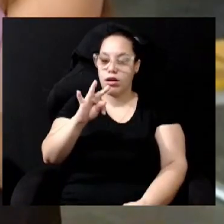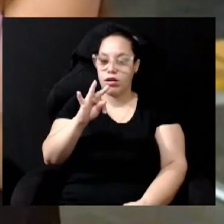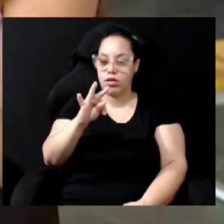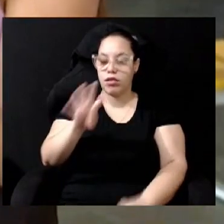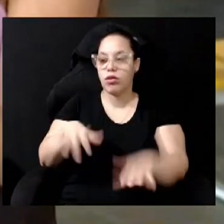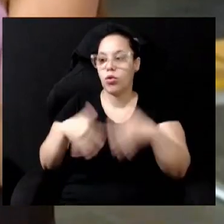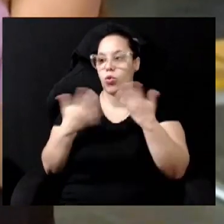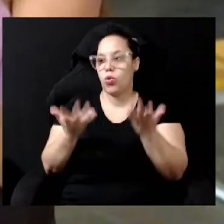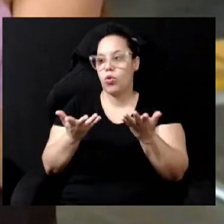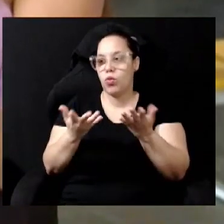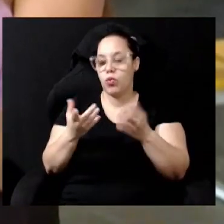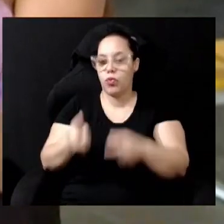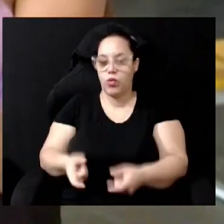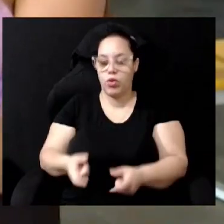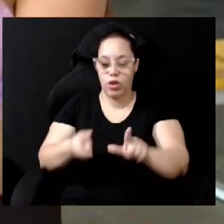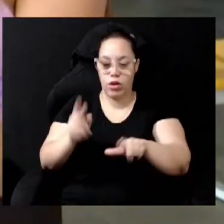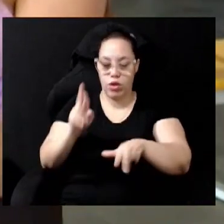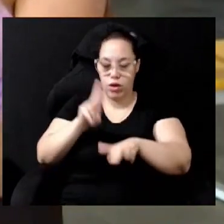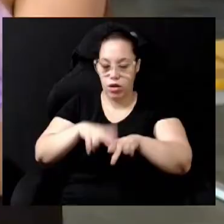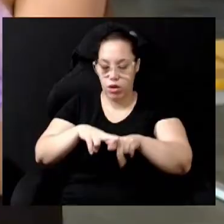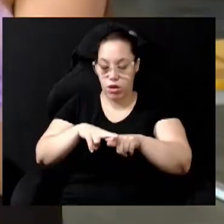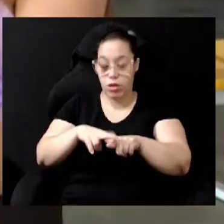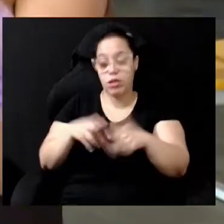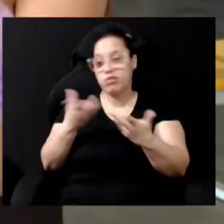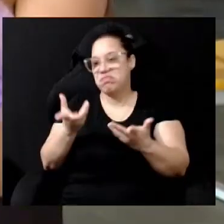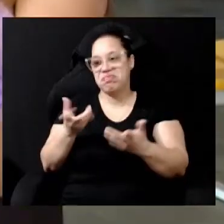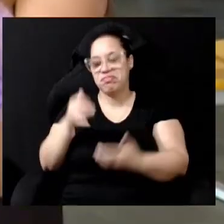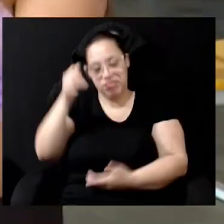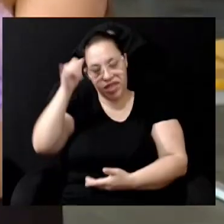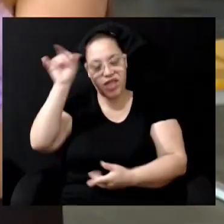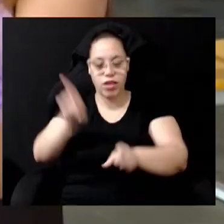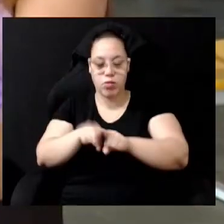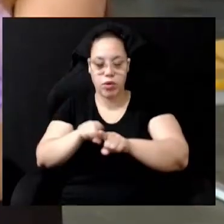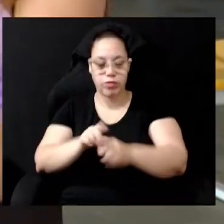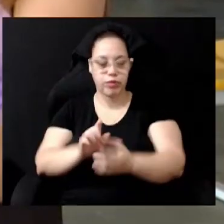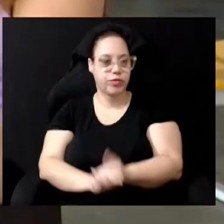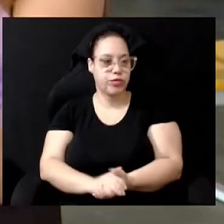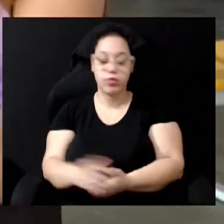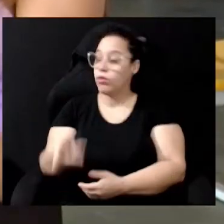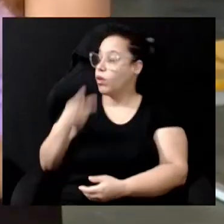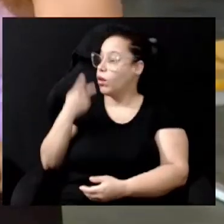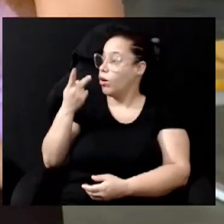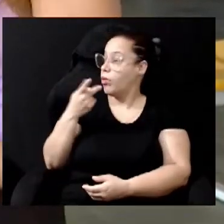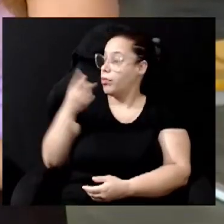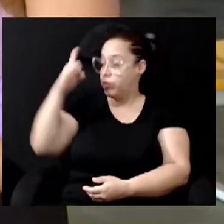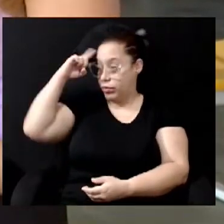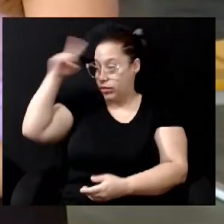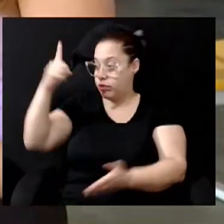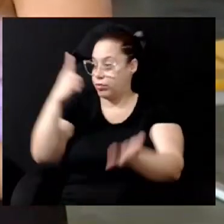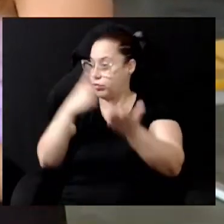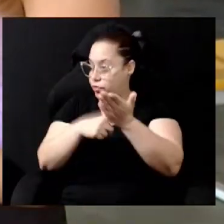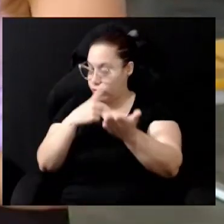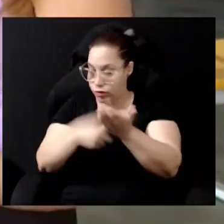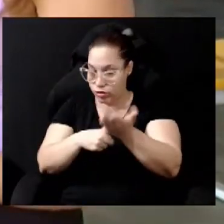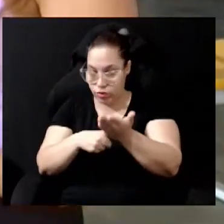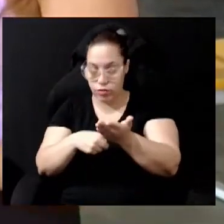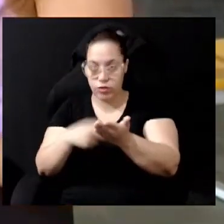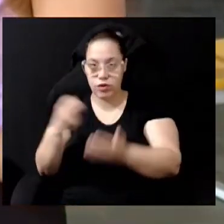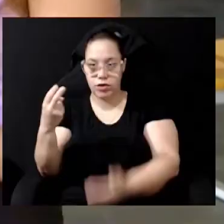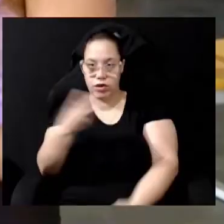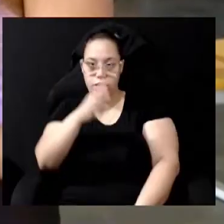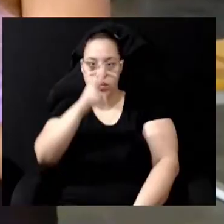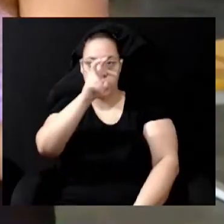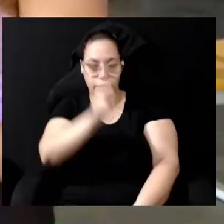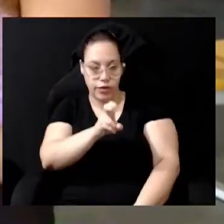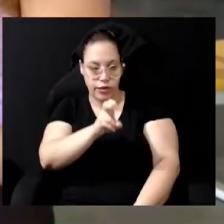câncer de próstata, né, evita também. E já falando do dia da castração, que vai ser no dia 25, né? Isso.